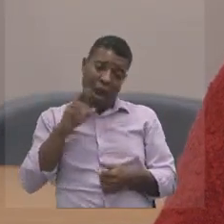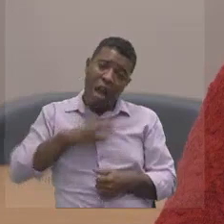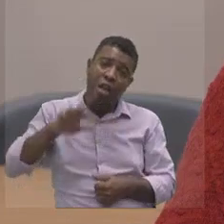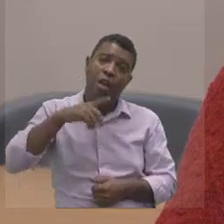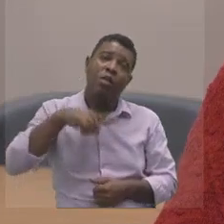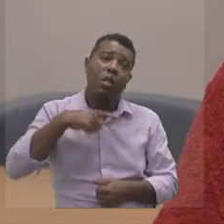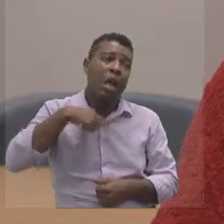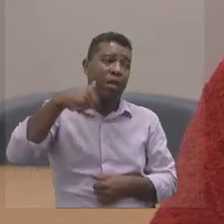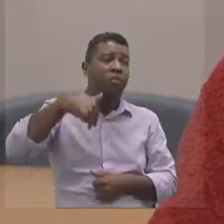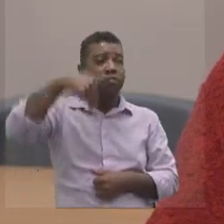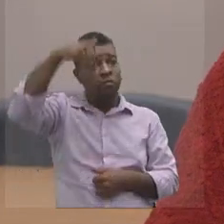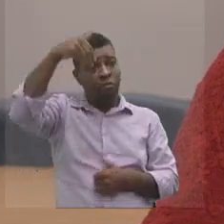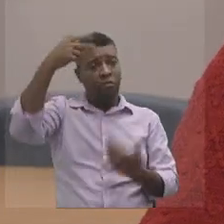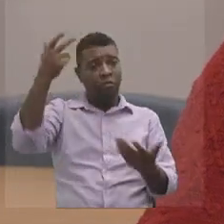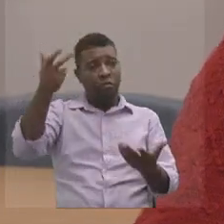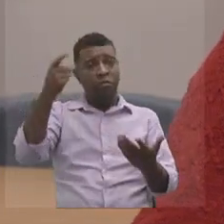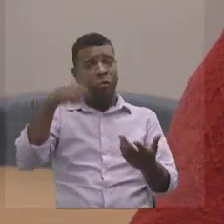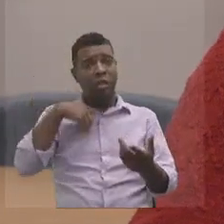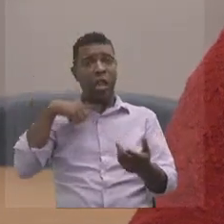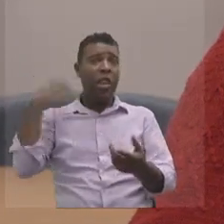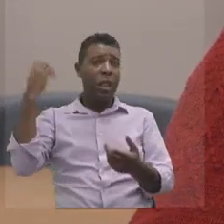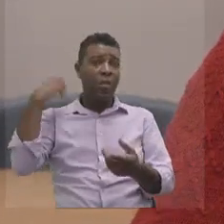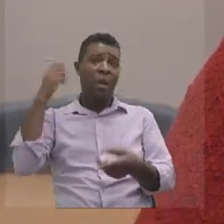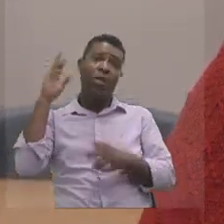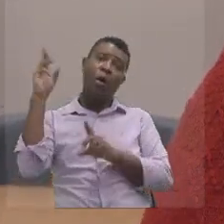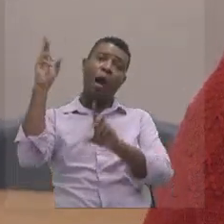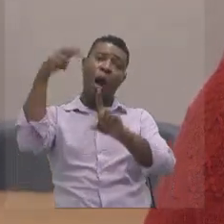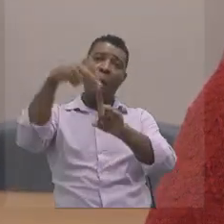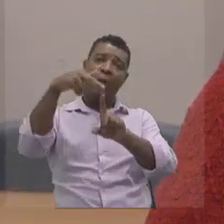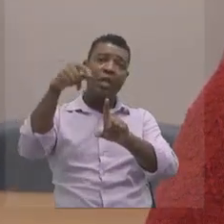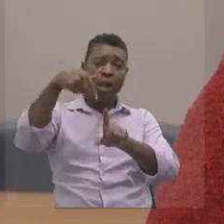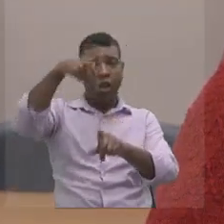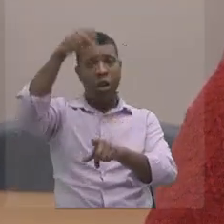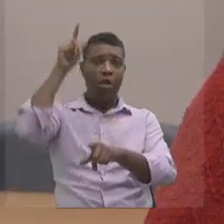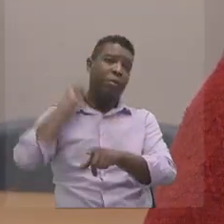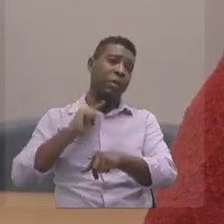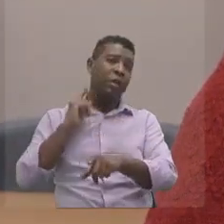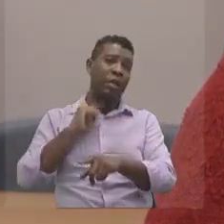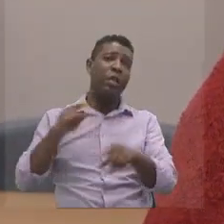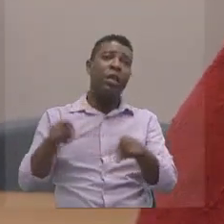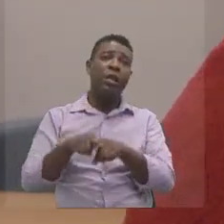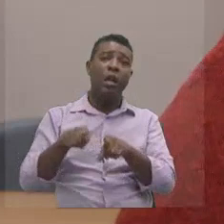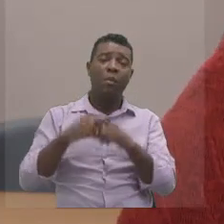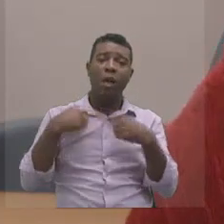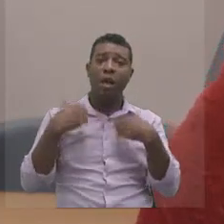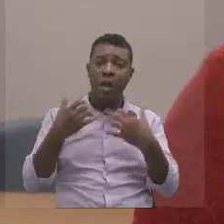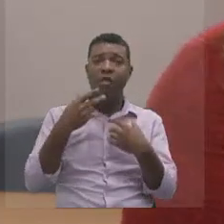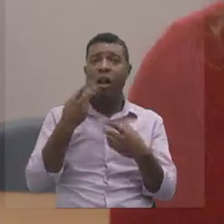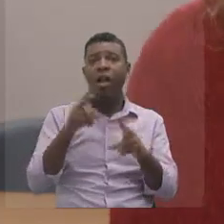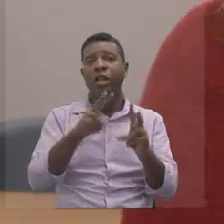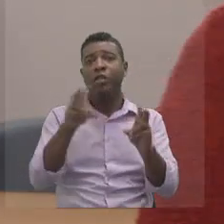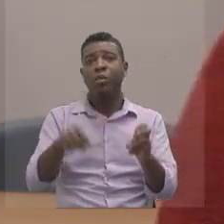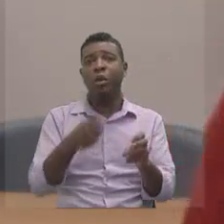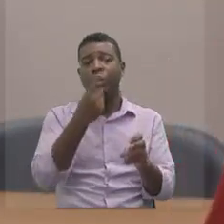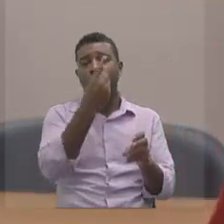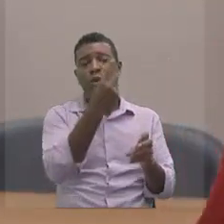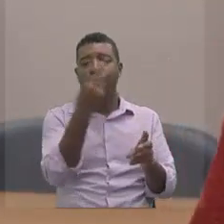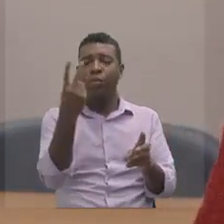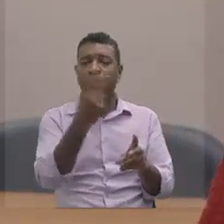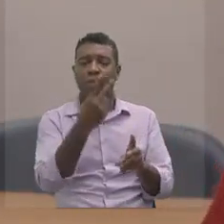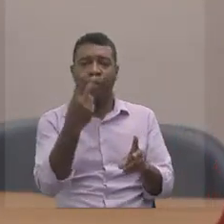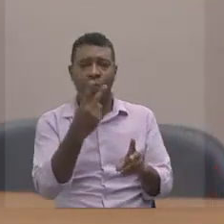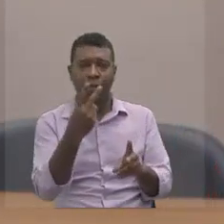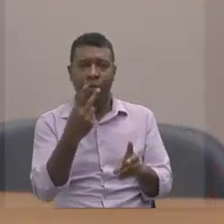de Minas e eu quero registrar isso eu também quero falar sobre a um dois dois a nossa MG